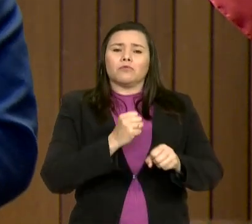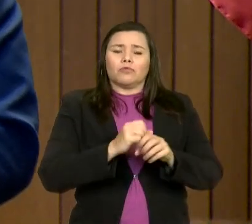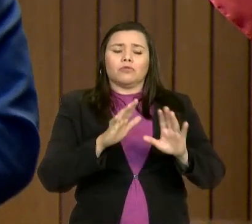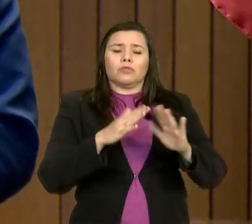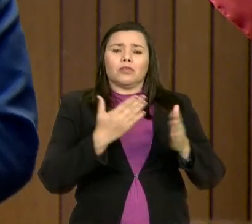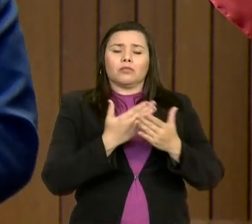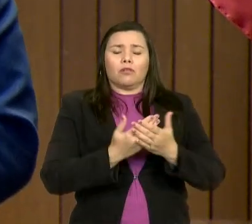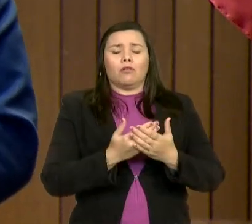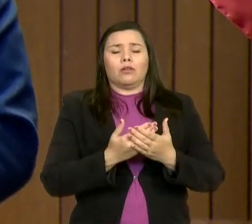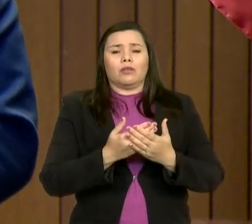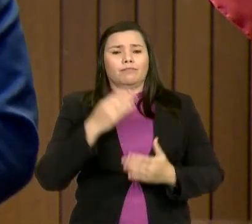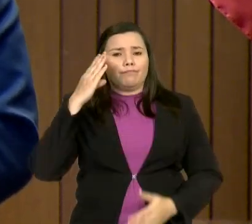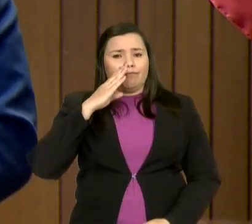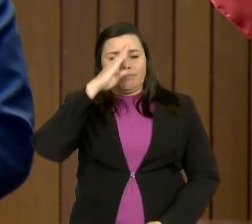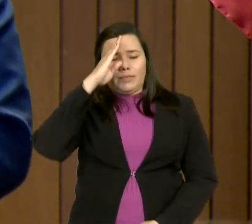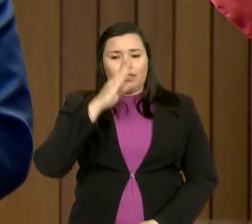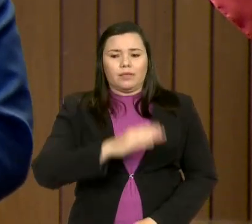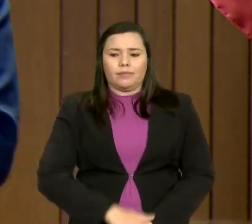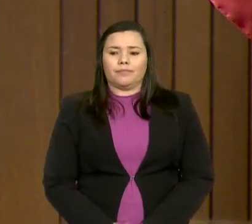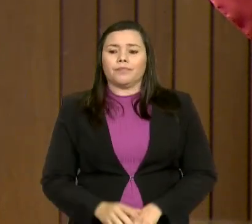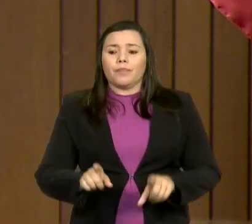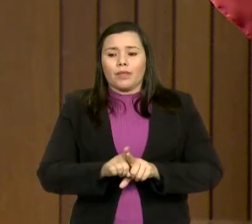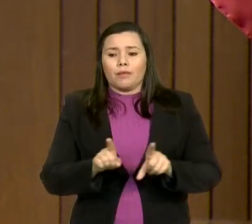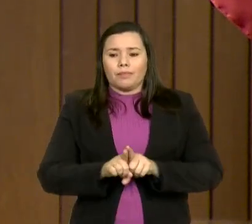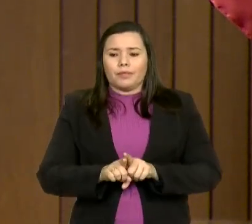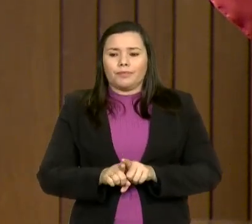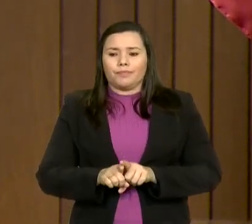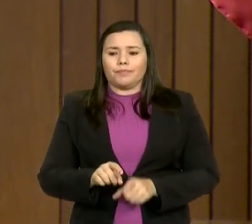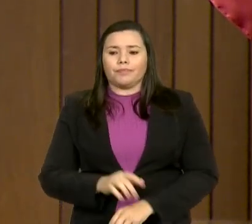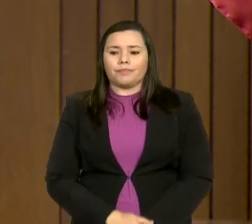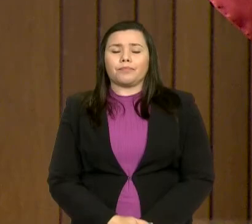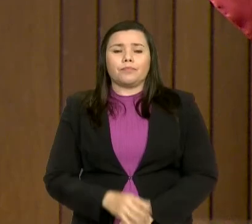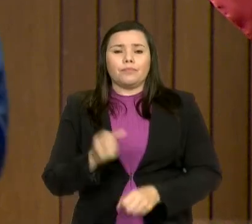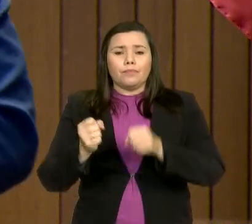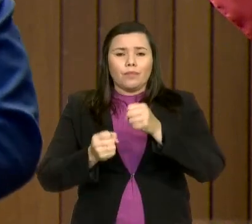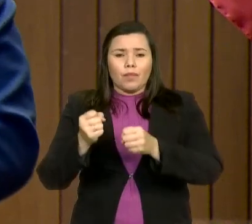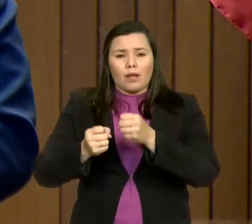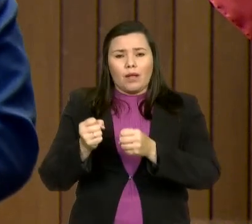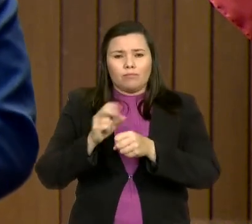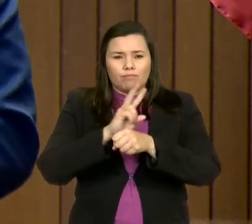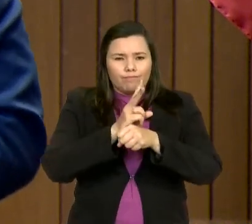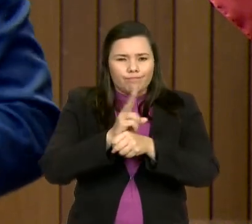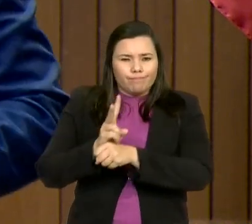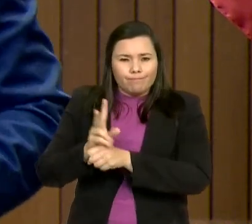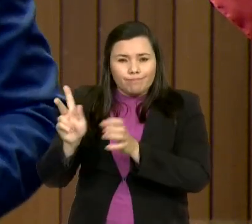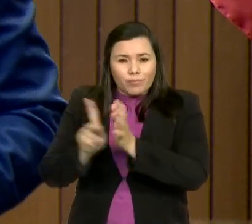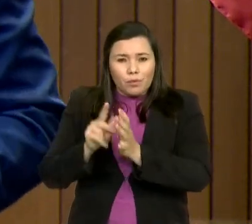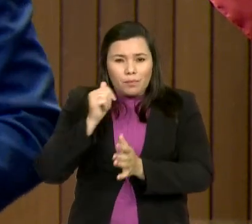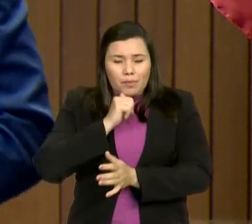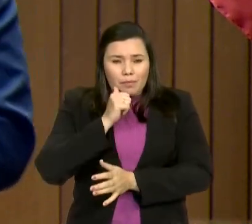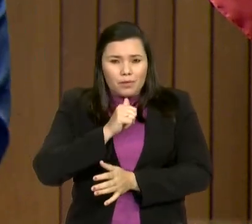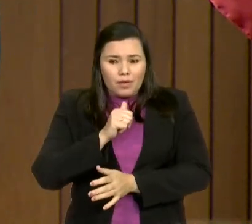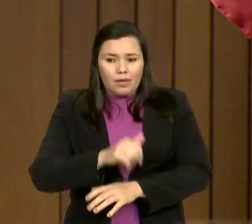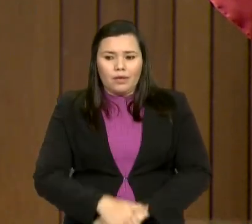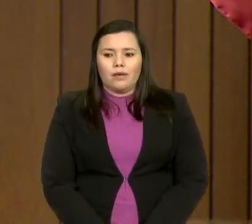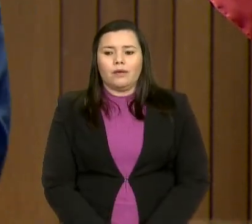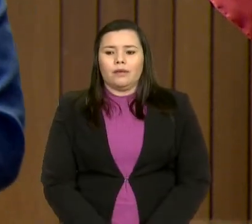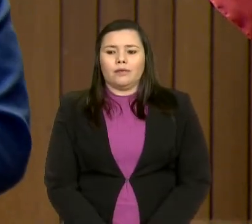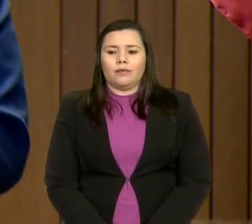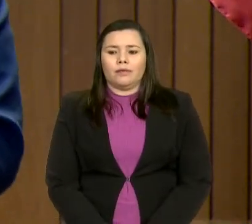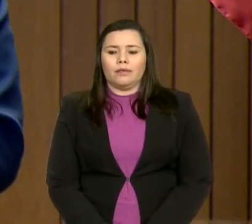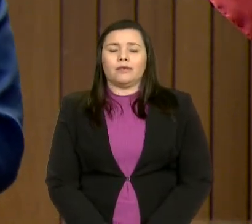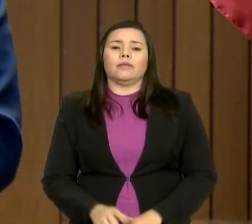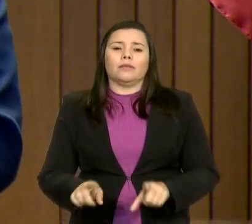Destaco também a Patrulha Maria da Penha, que já existe, que foi implantada recentemente, mas também a chegada da